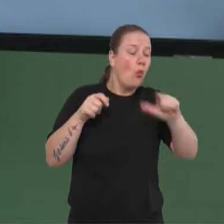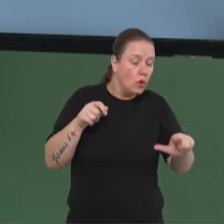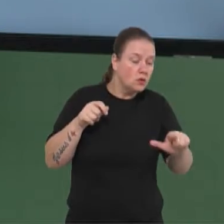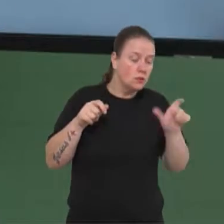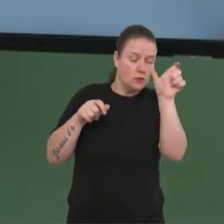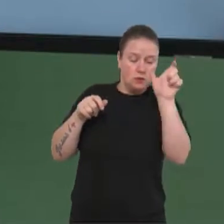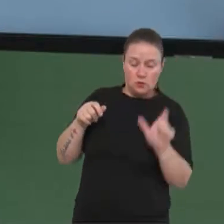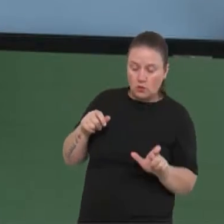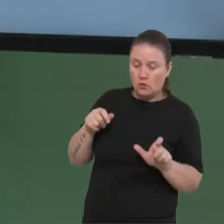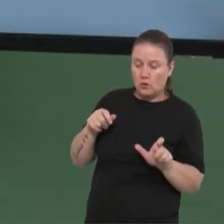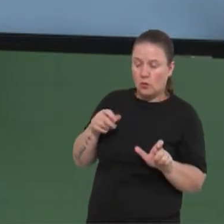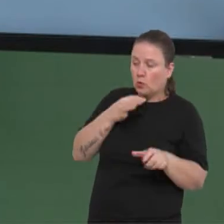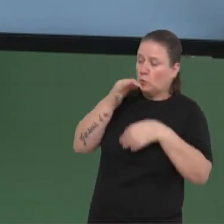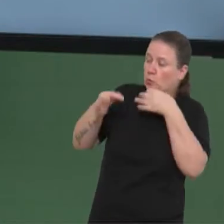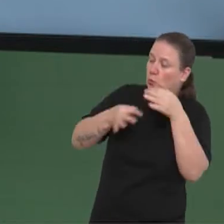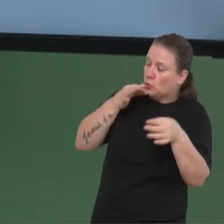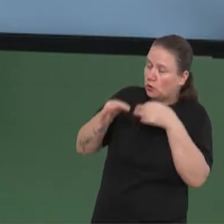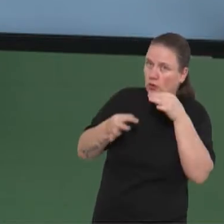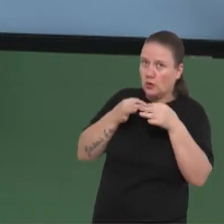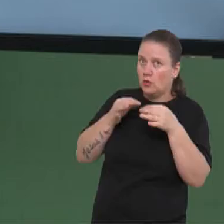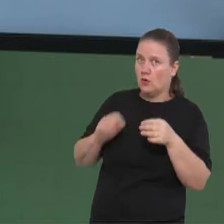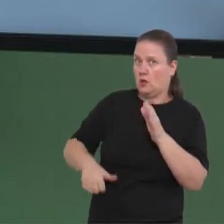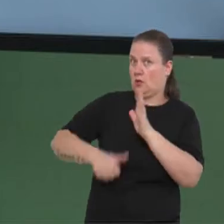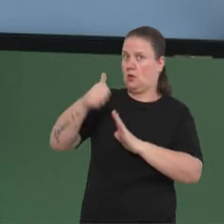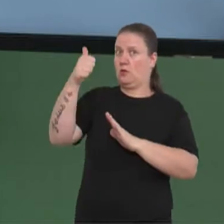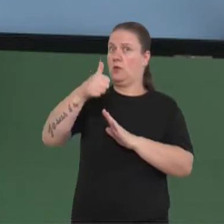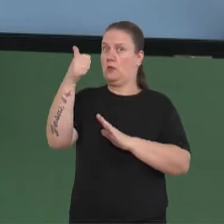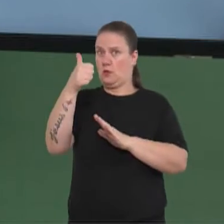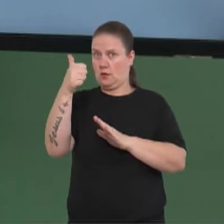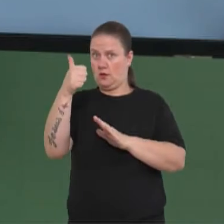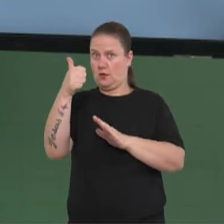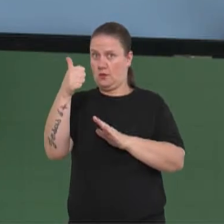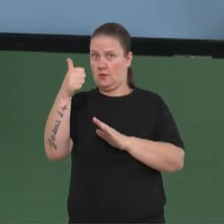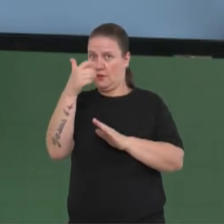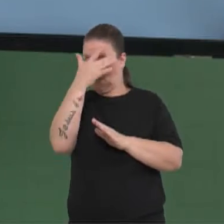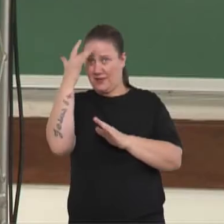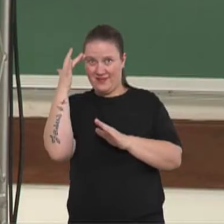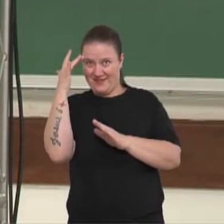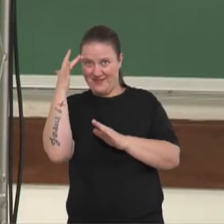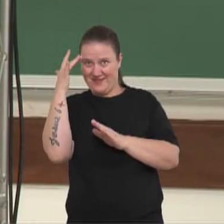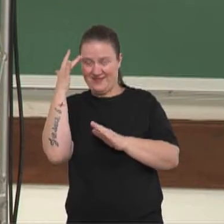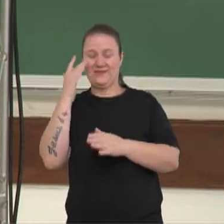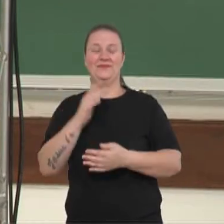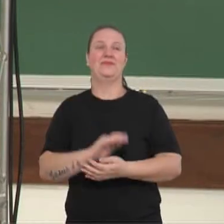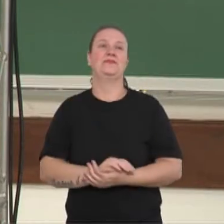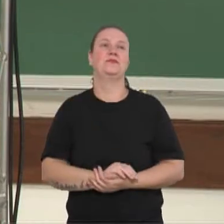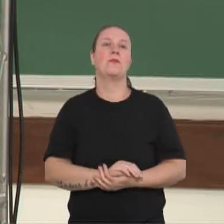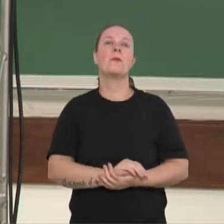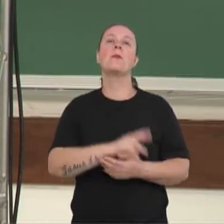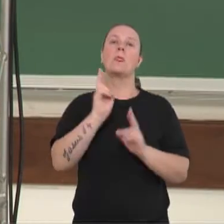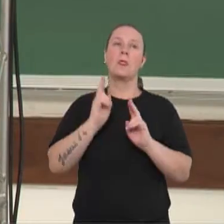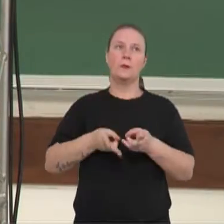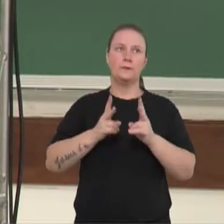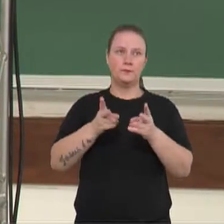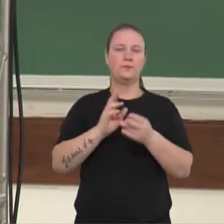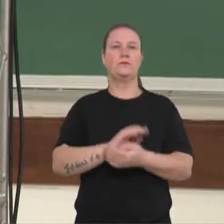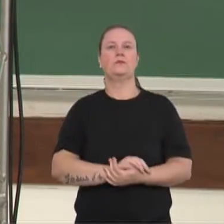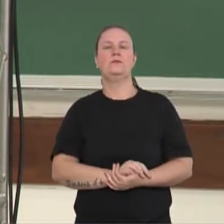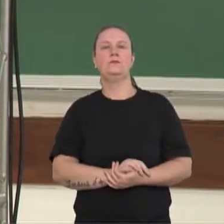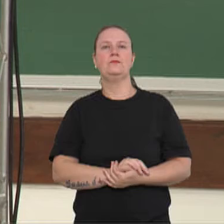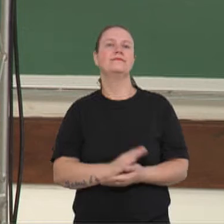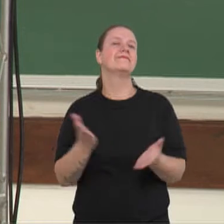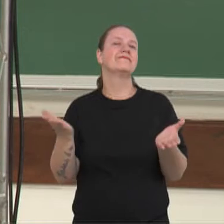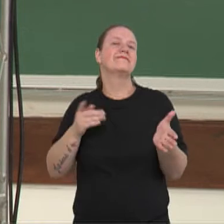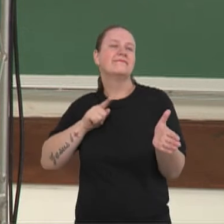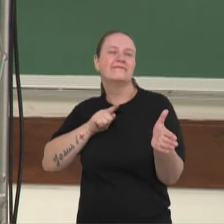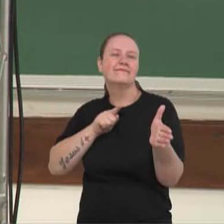permanece somente uma voz, que é a voz do locutor. Certo? Seguindo,